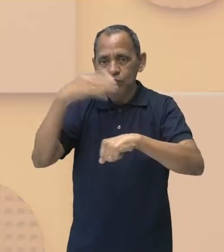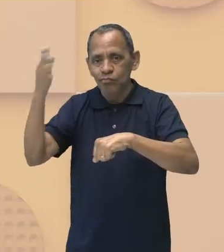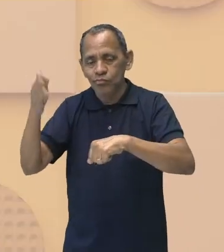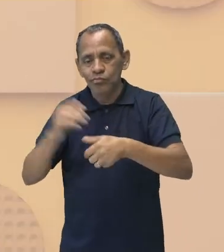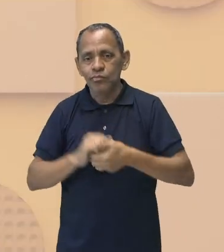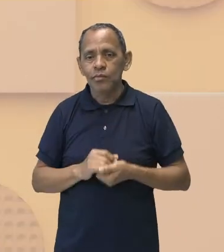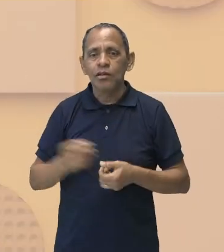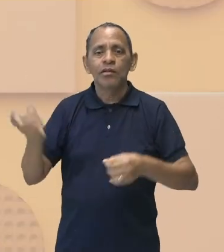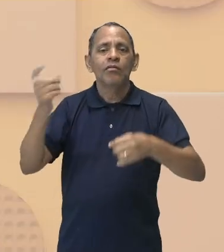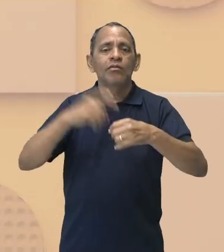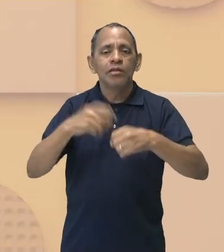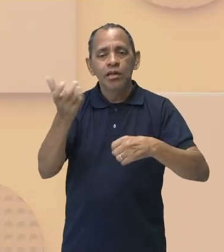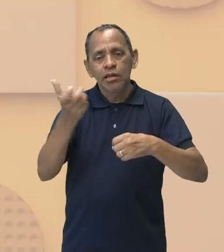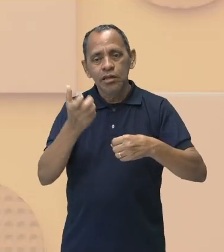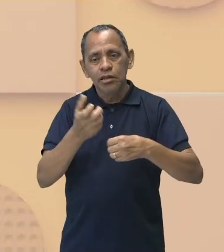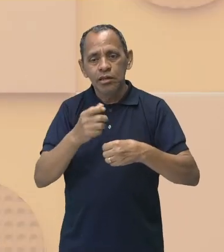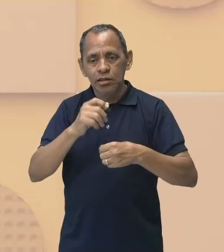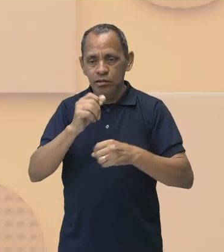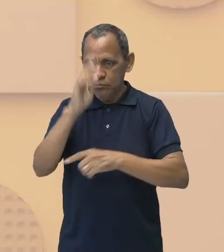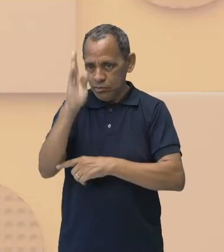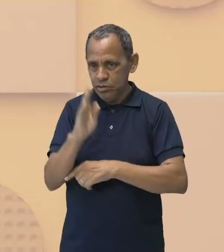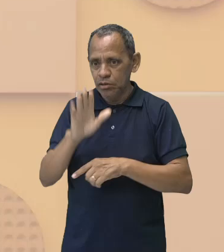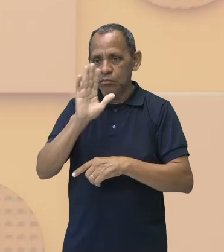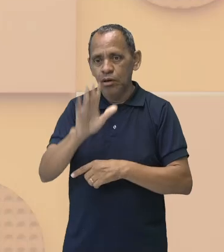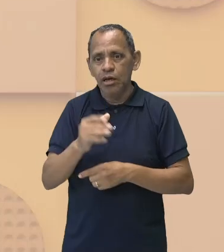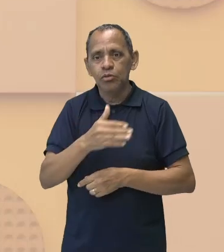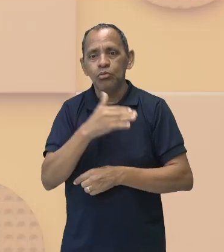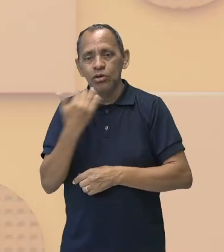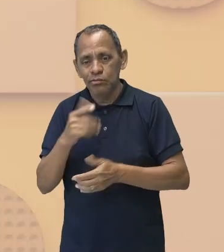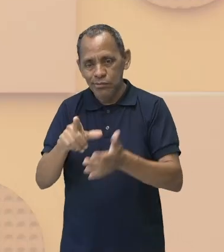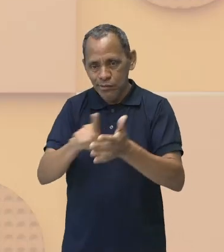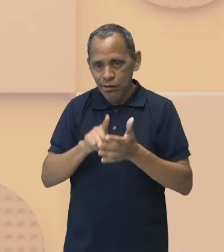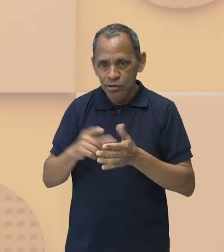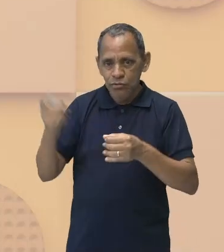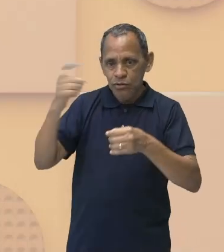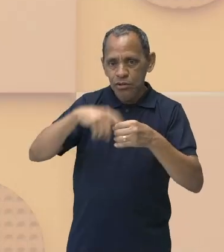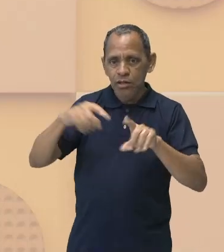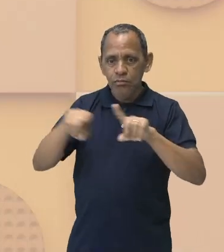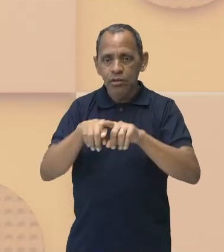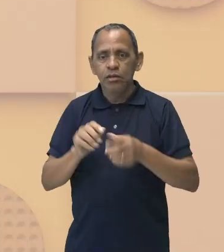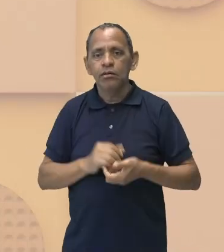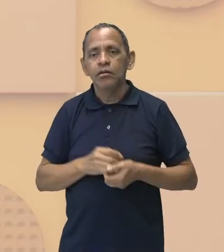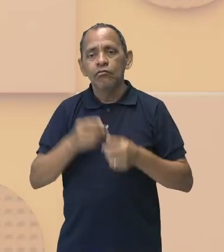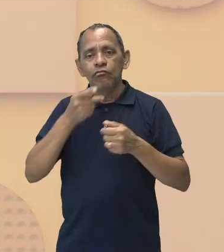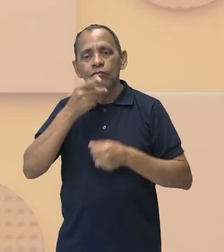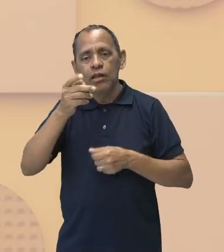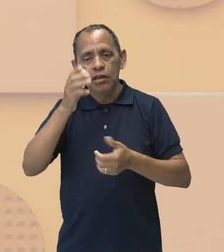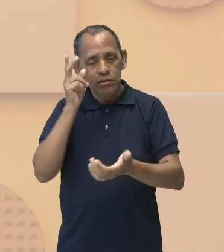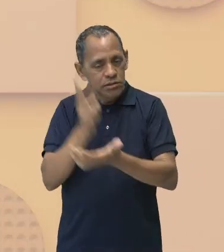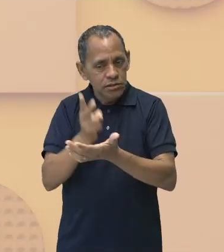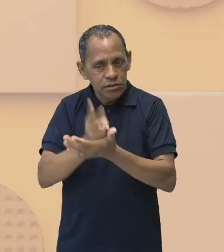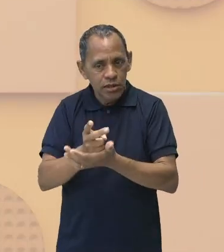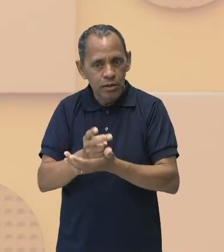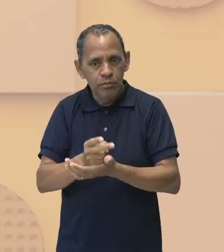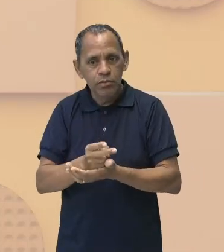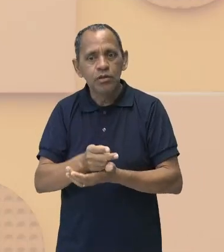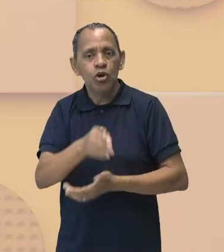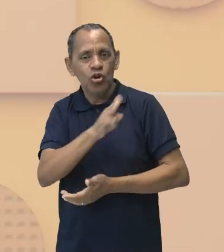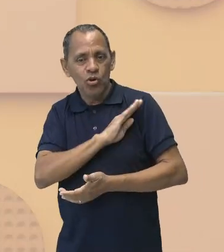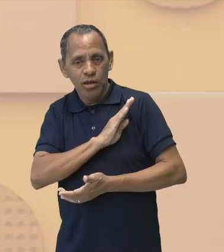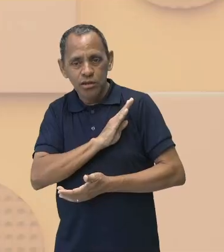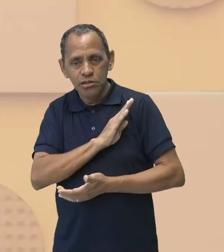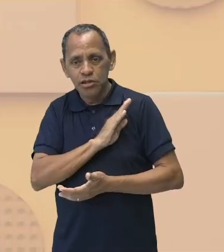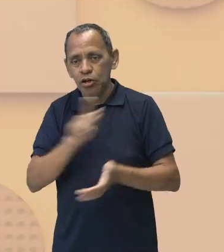Ele morreu longe das terras brasileiras e ele dizia sempre que o seu coração estava no Brasil. Então, esse